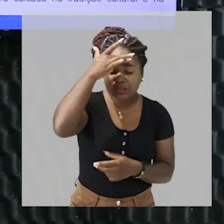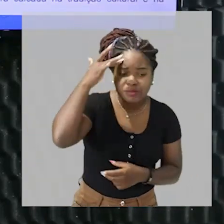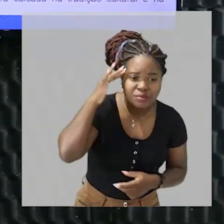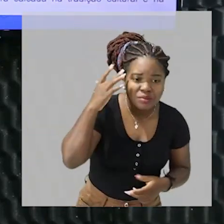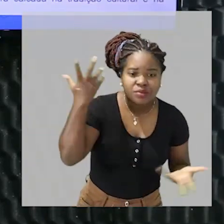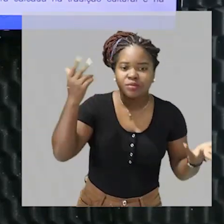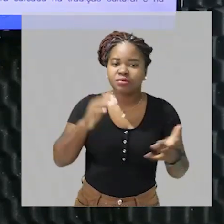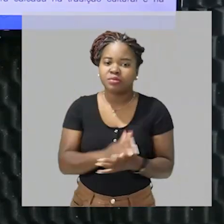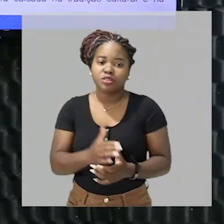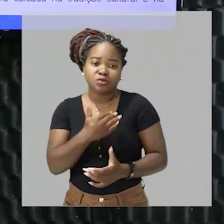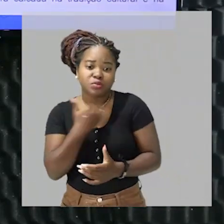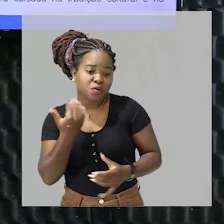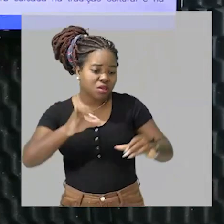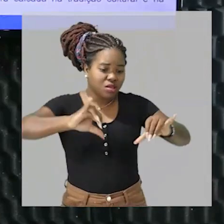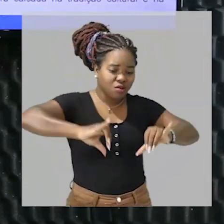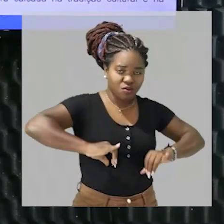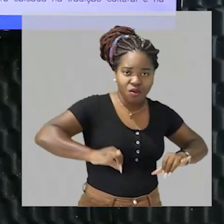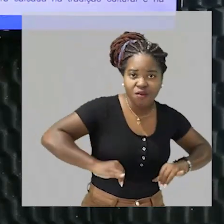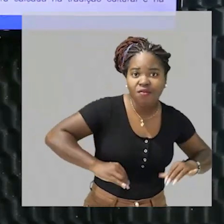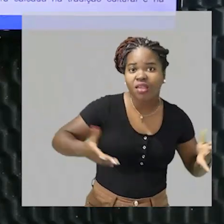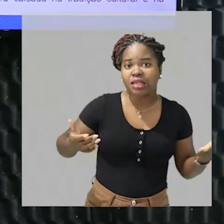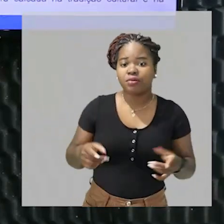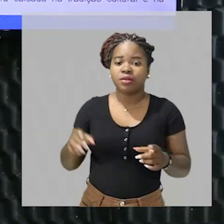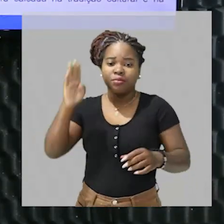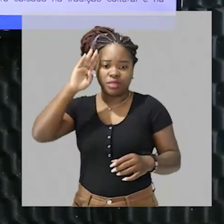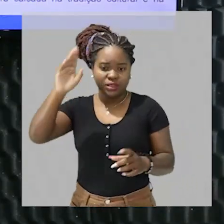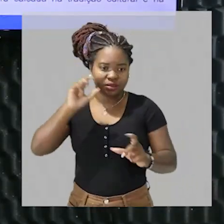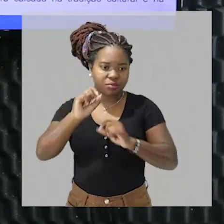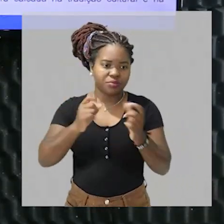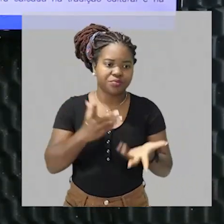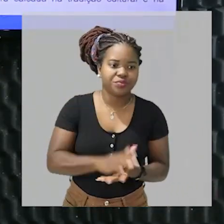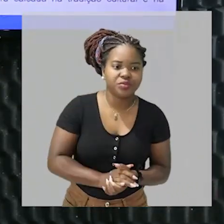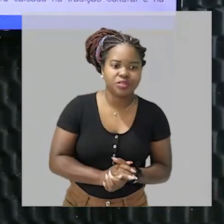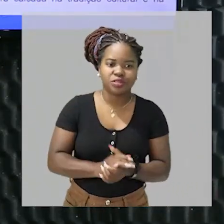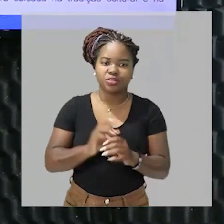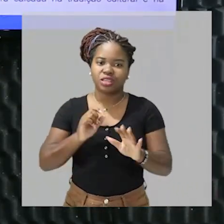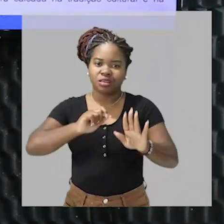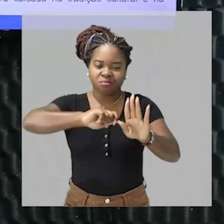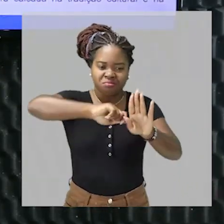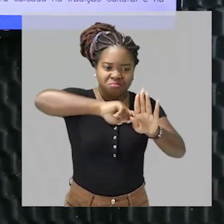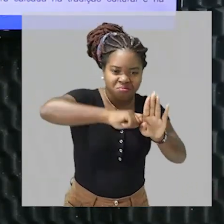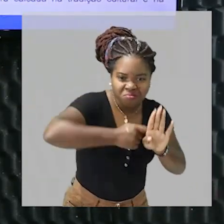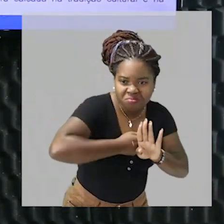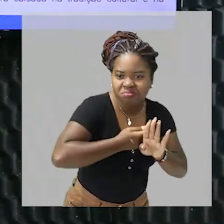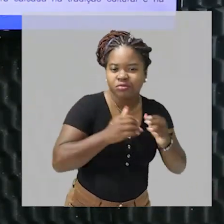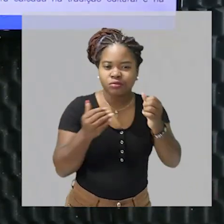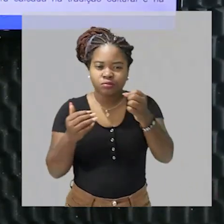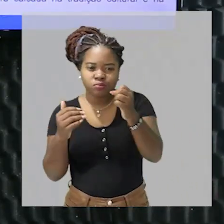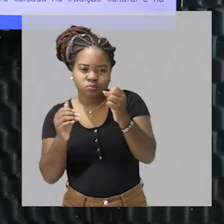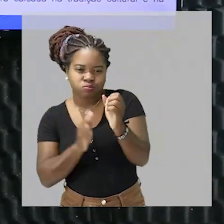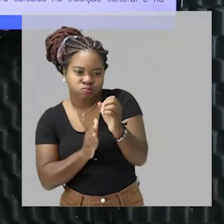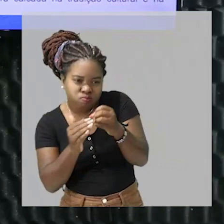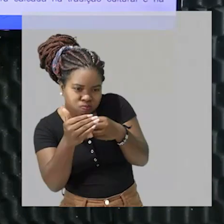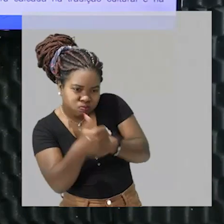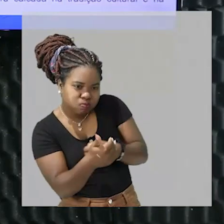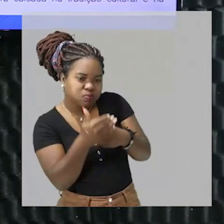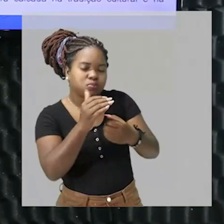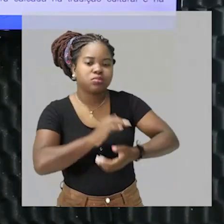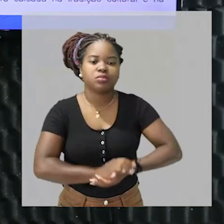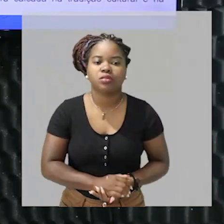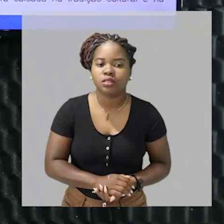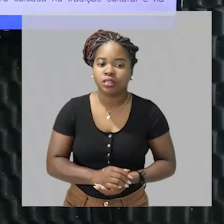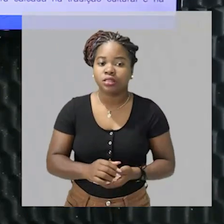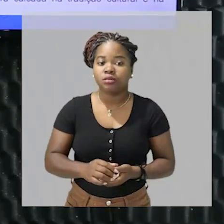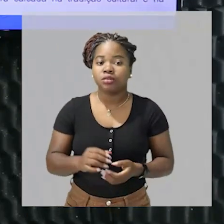foi torturado e principalmente a censura barrava tudo. Por causa disso, o cinema novo é um cinema de resistência à